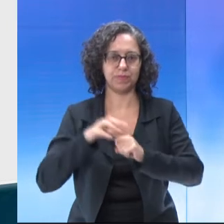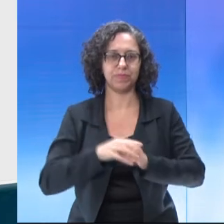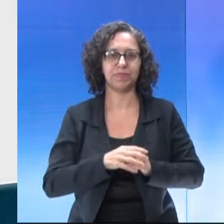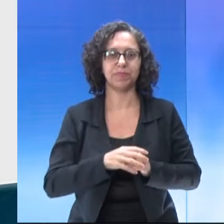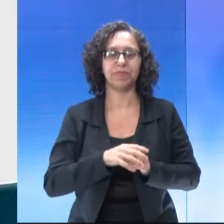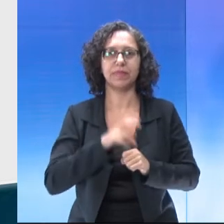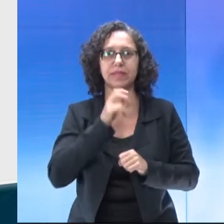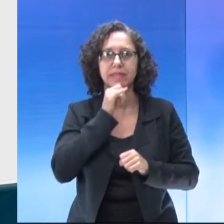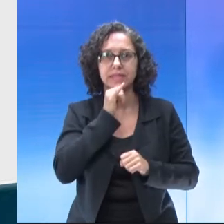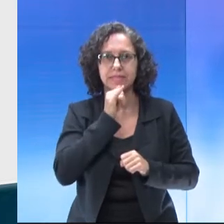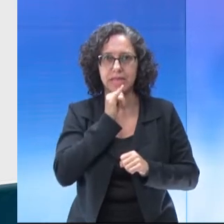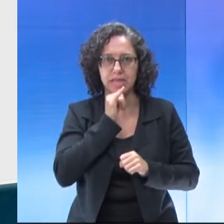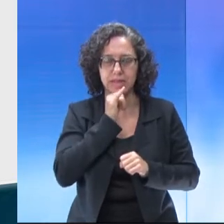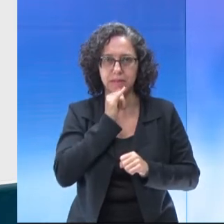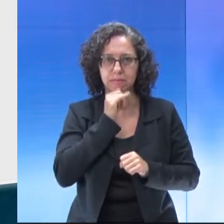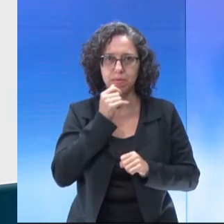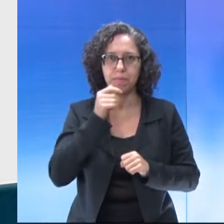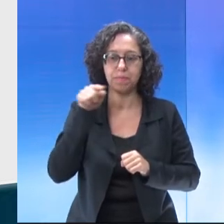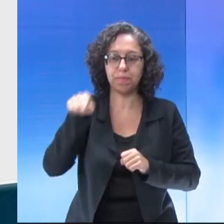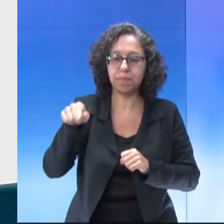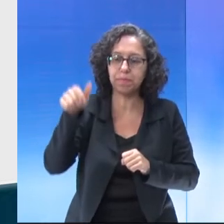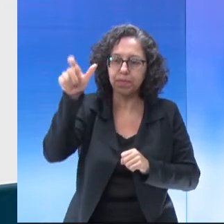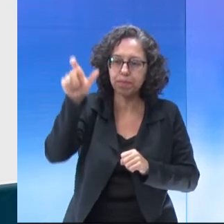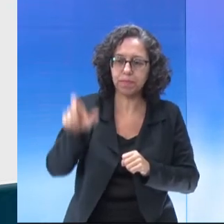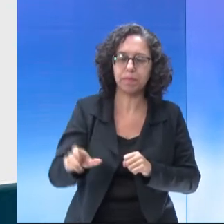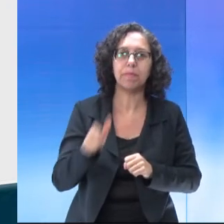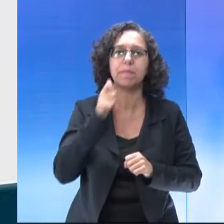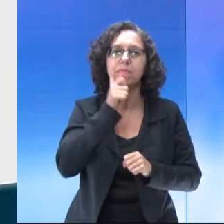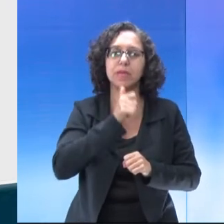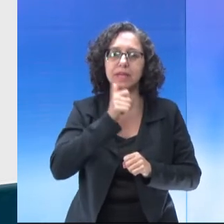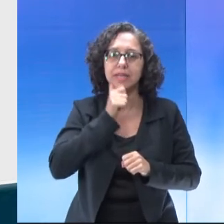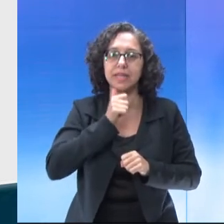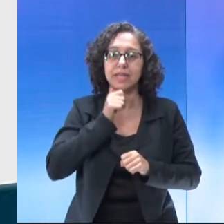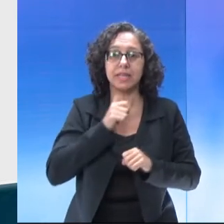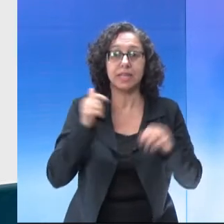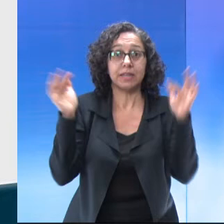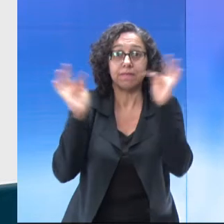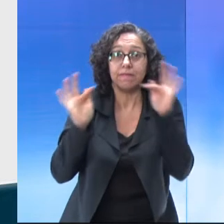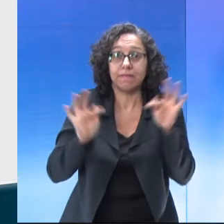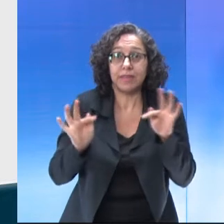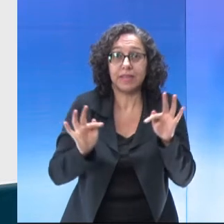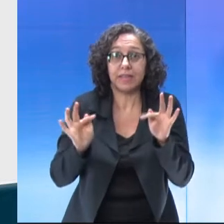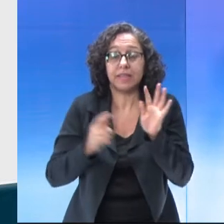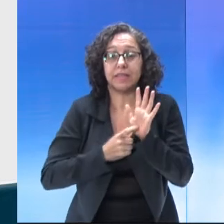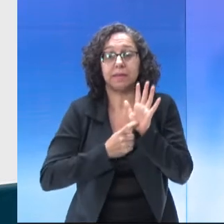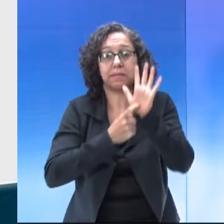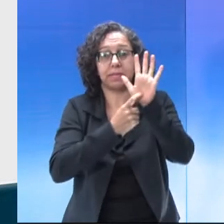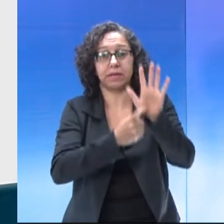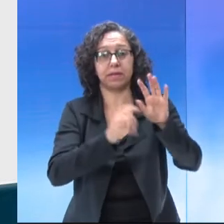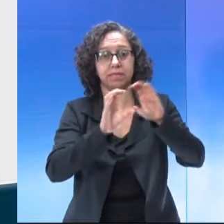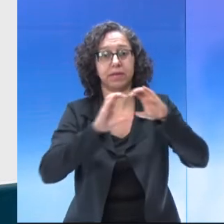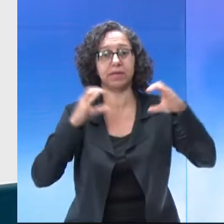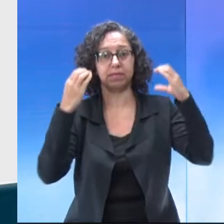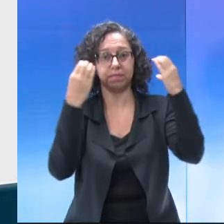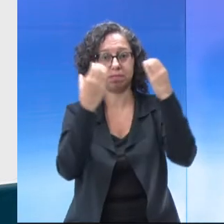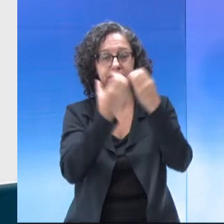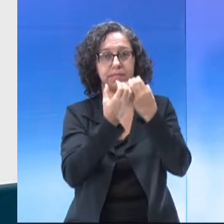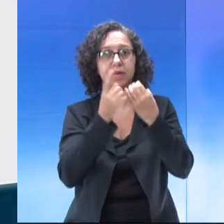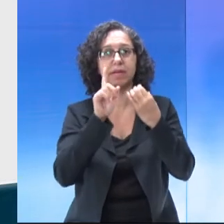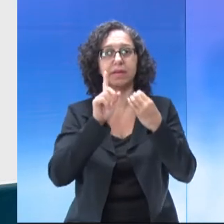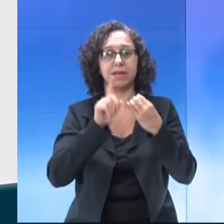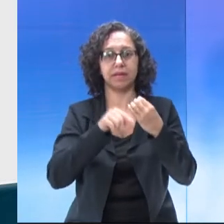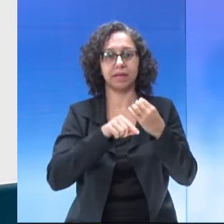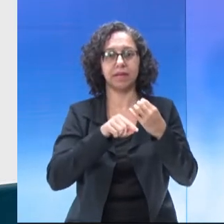A menina estava muito feliz no congresso em apresentar a nova tese sobre o tema polêmico do